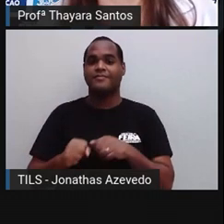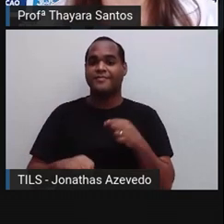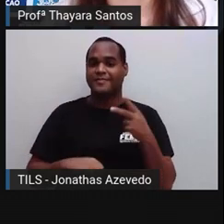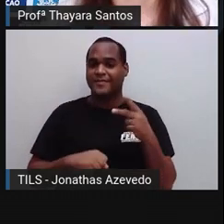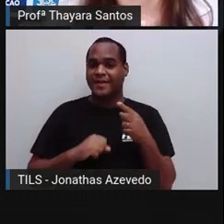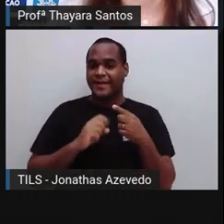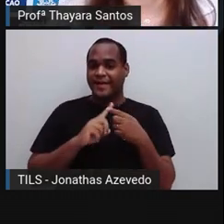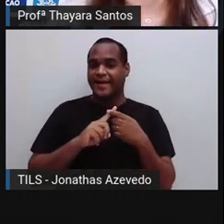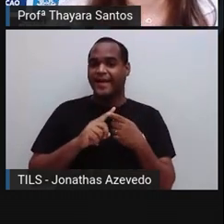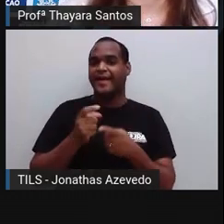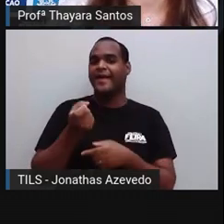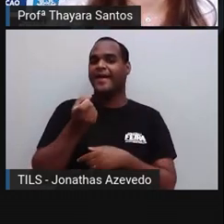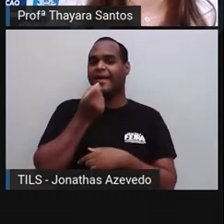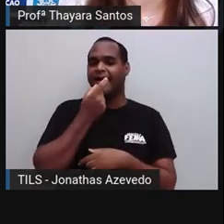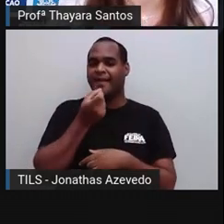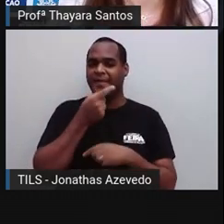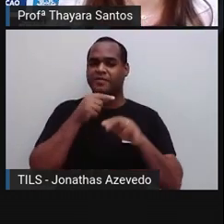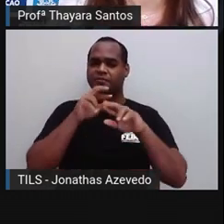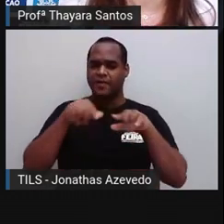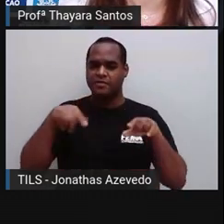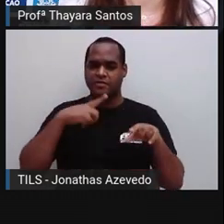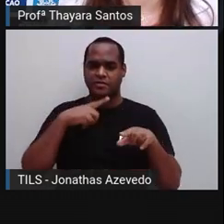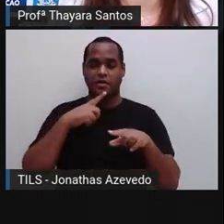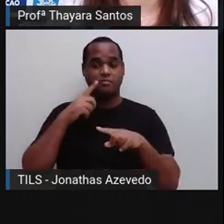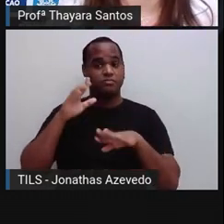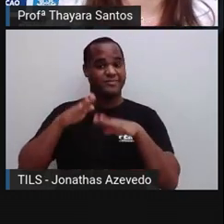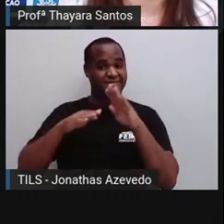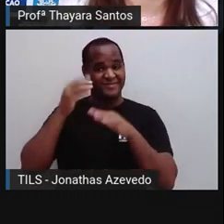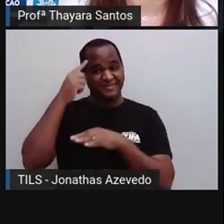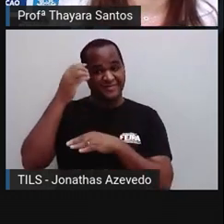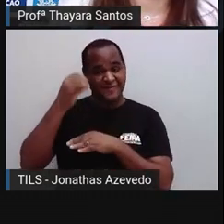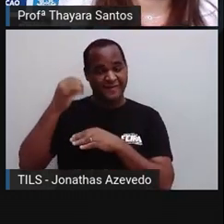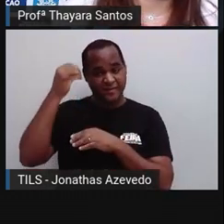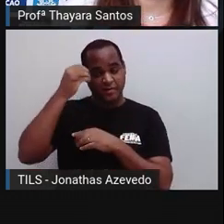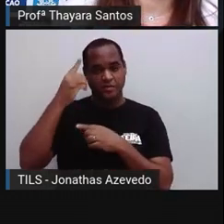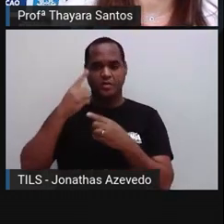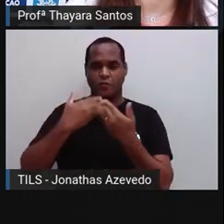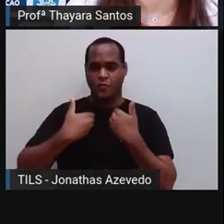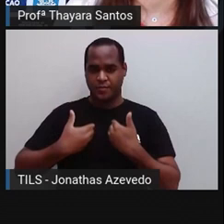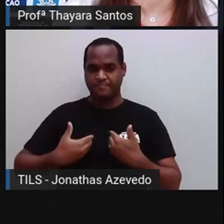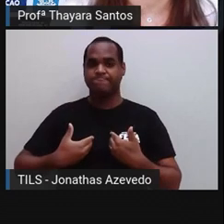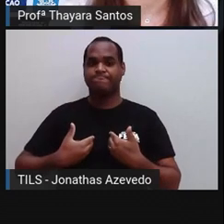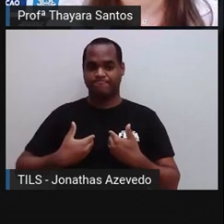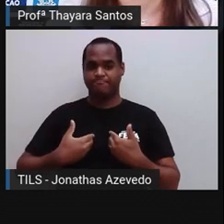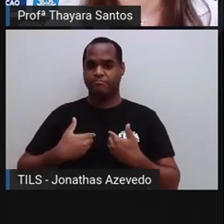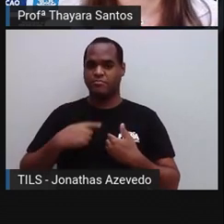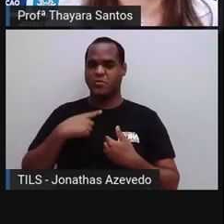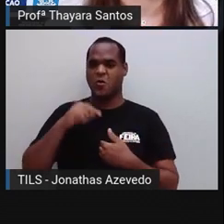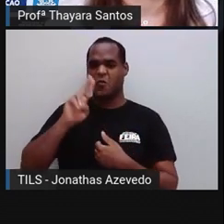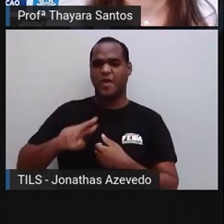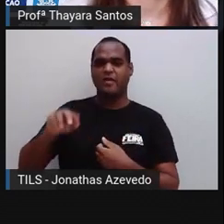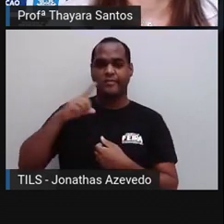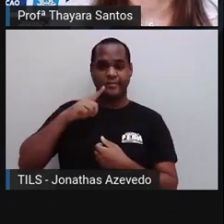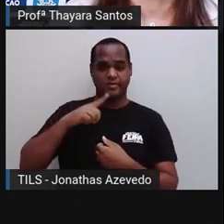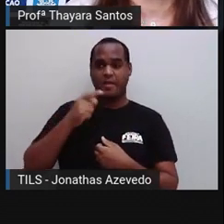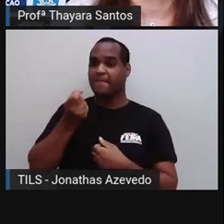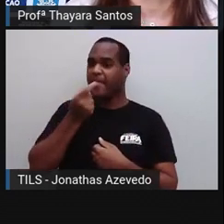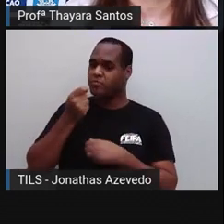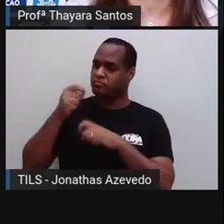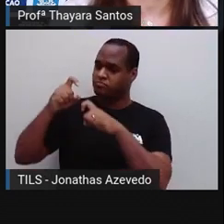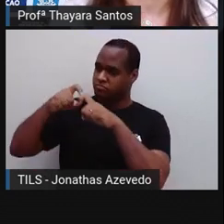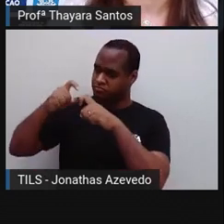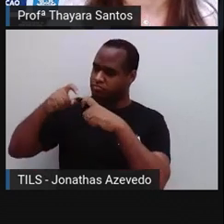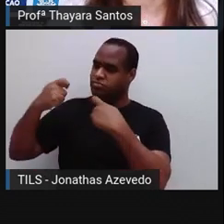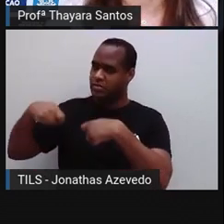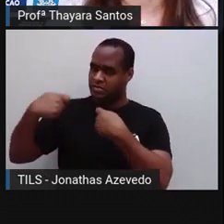segunda era a letra A também, muitos remédios criam dependência psíquica e física, por isso que a gente não deve utilizar sem orientação